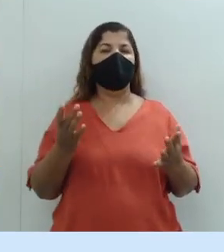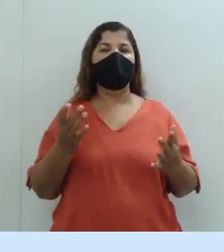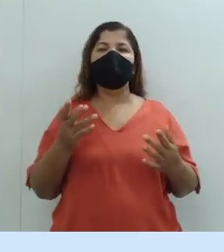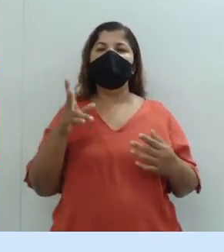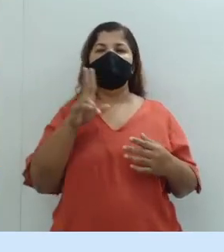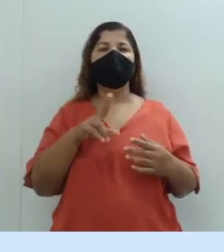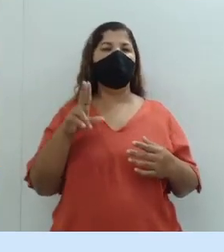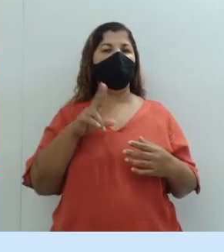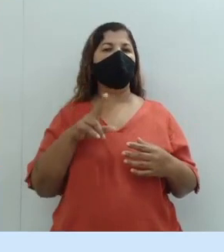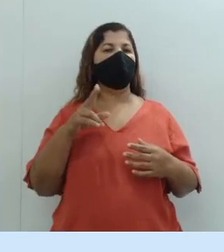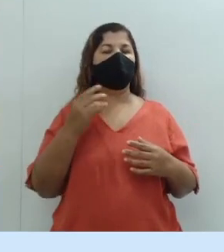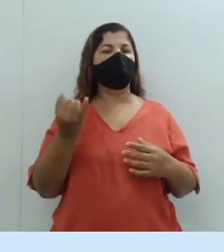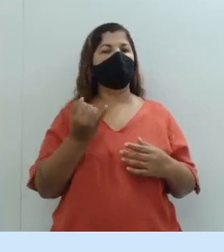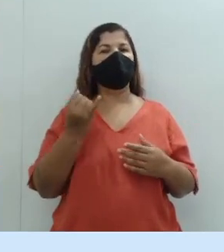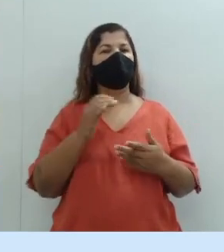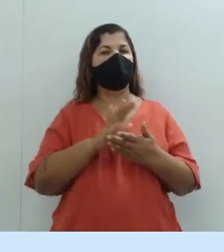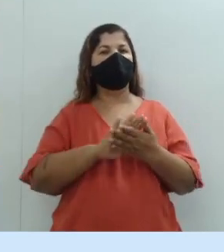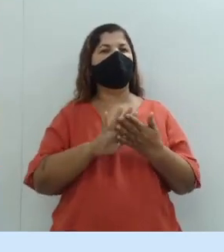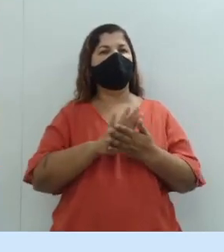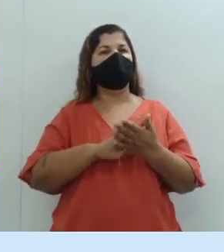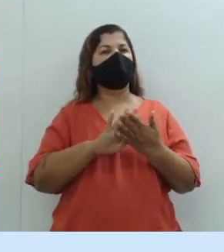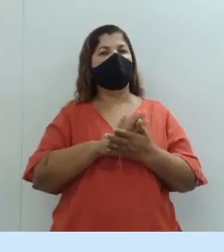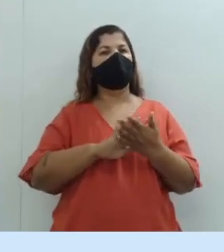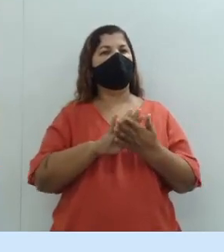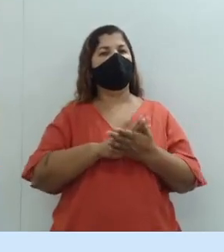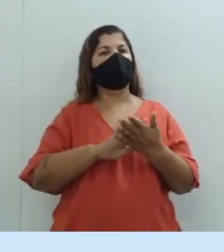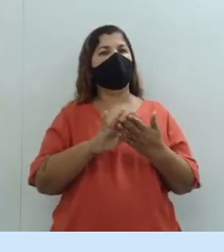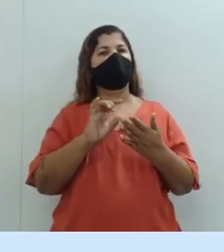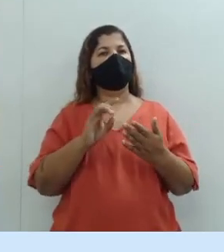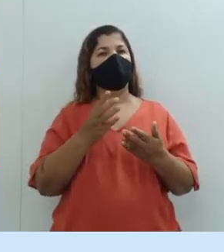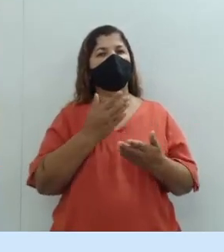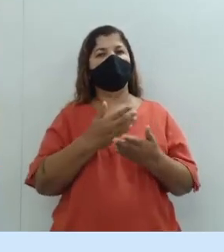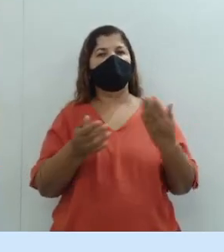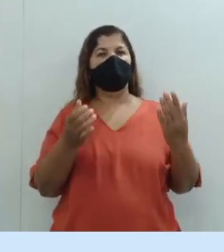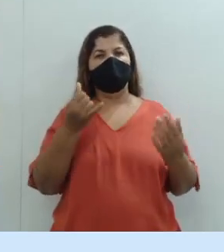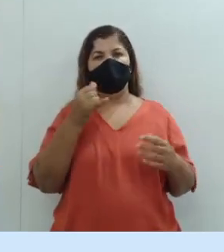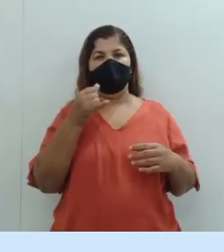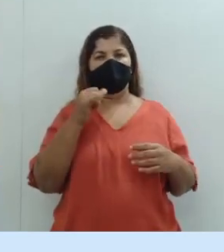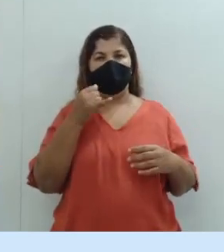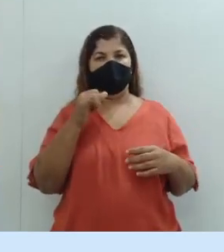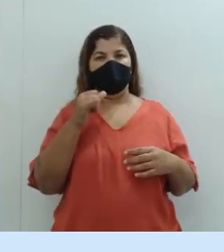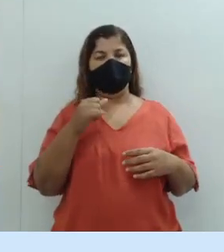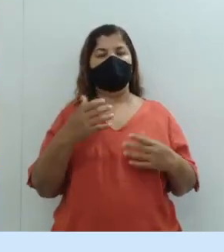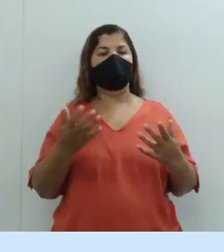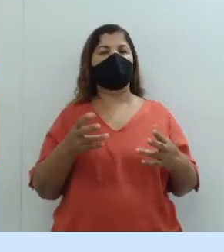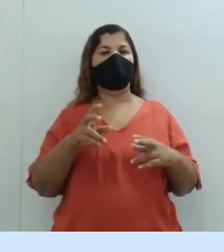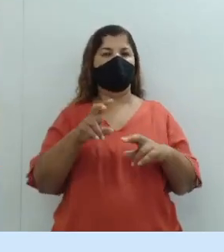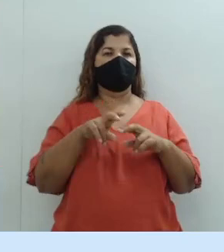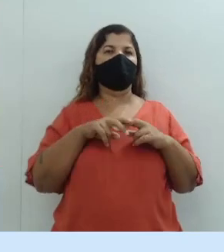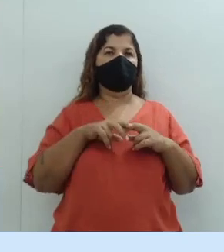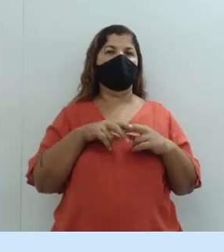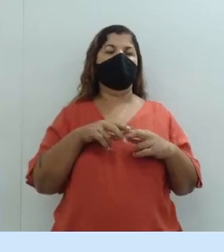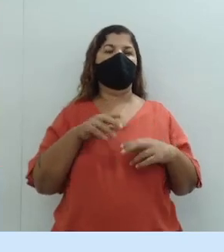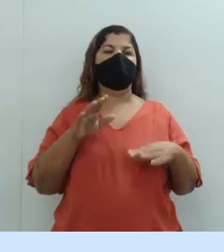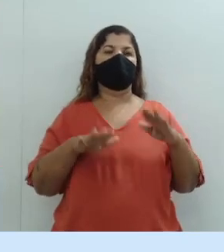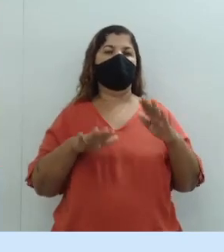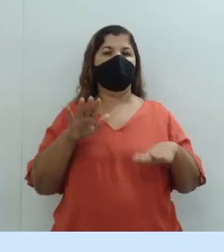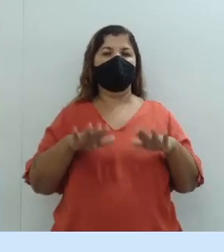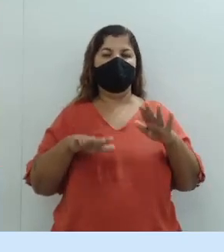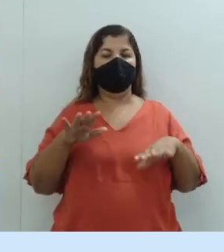nenhuma eles esquentarem. A gente só está perdendo energia no final das contas ali. Por isso, muitas vezes, o pessoal